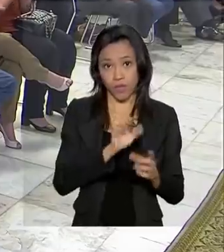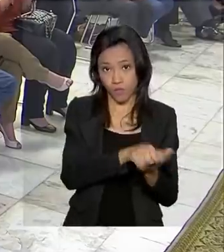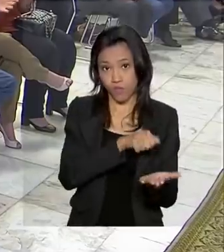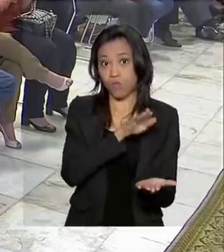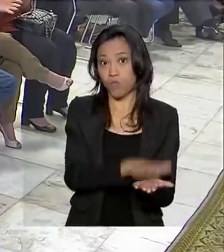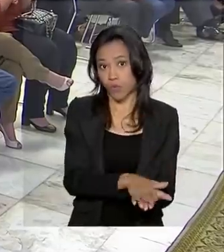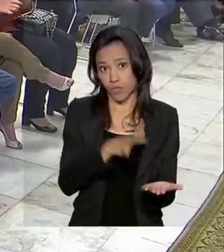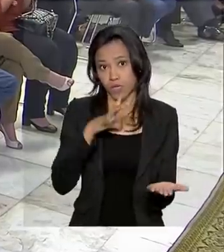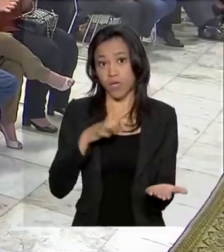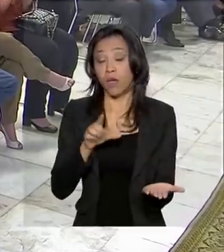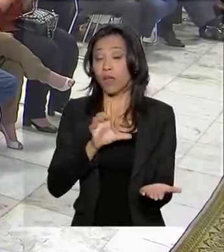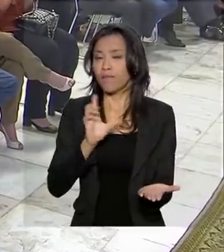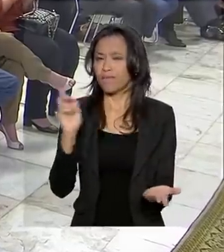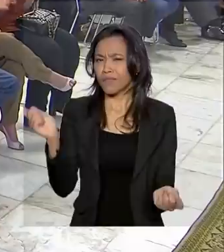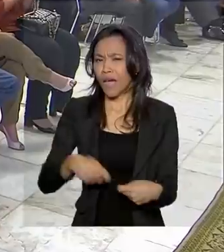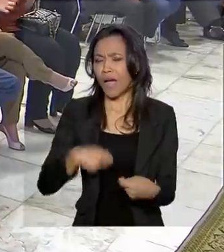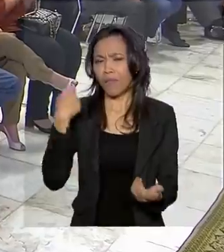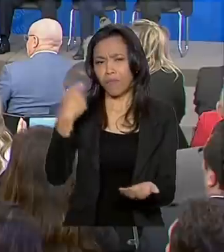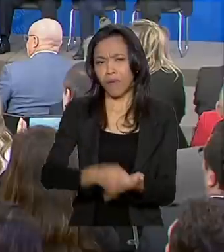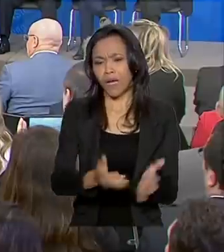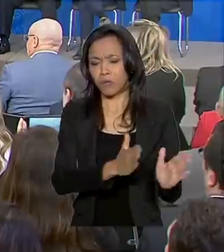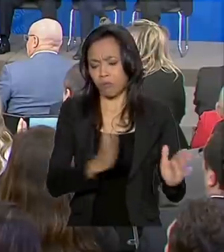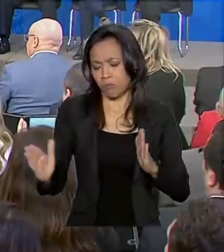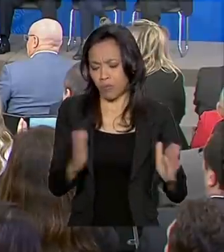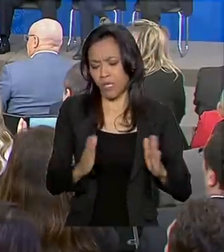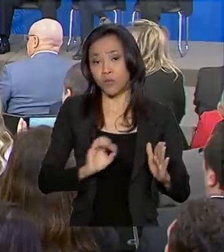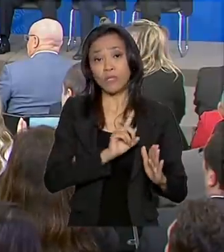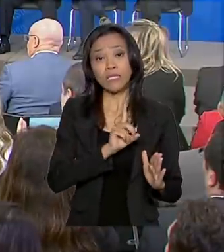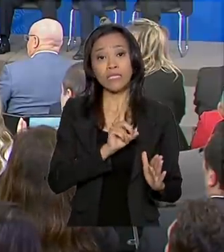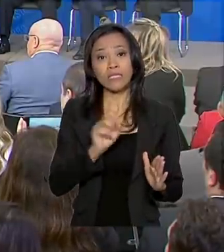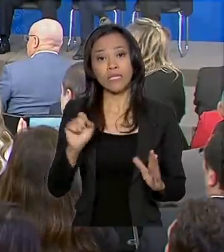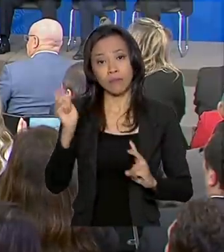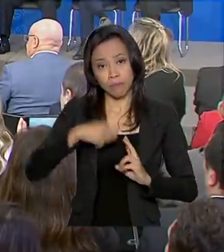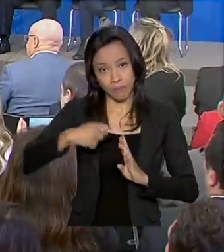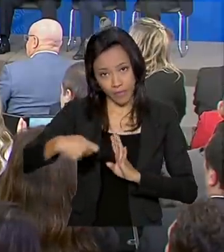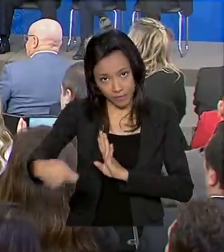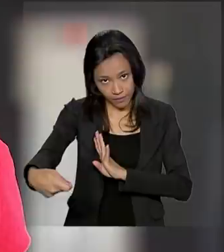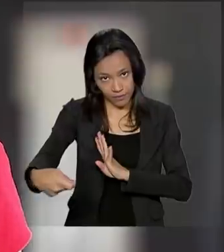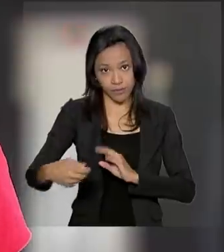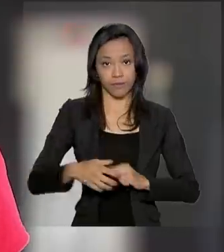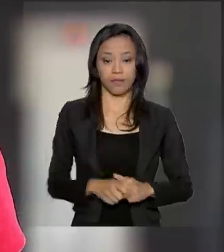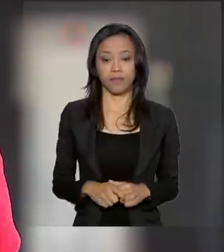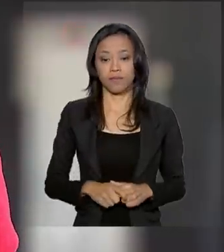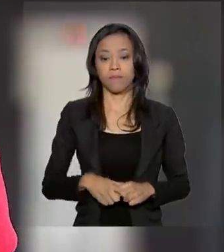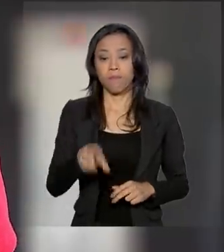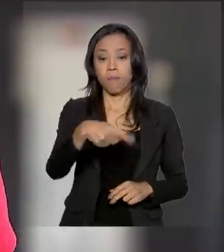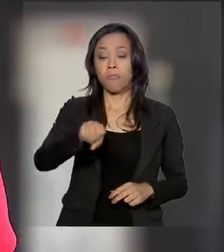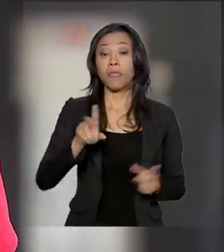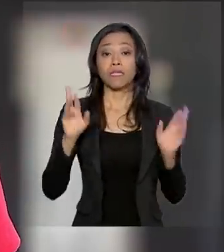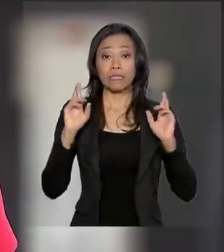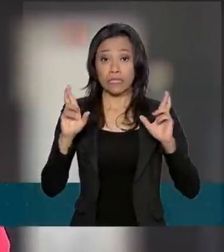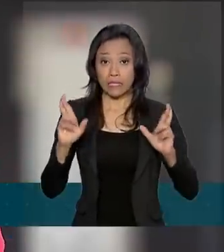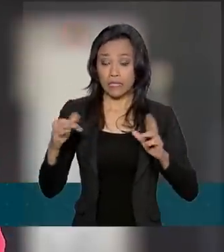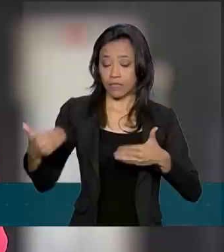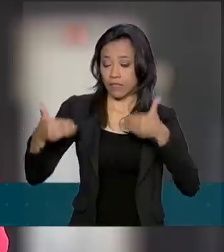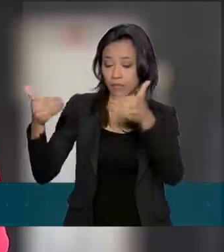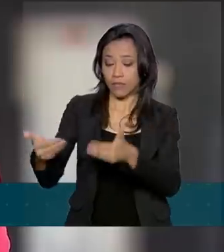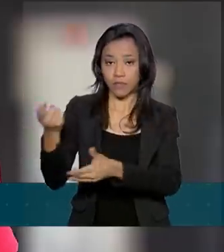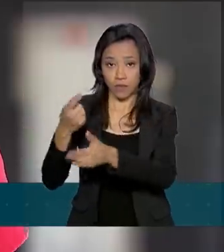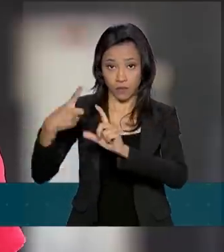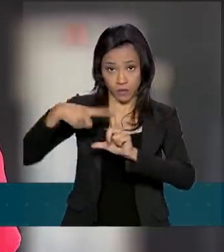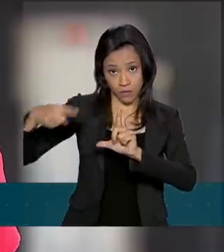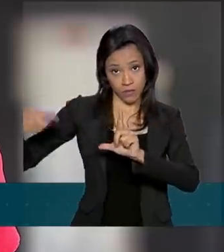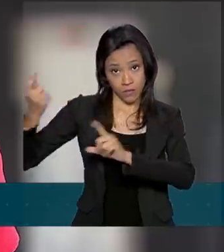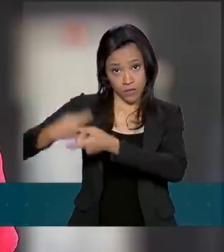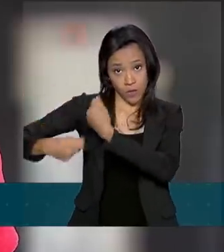É possível fazer o pagamento em até 100 meses, com carência para o início da quitação. A expectativa do Ministério da Economia é que